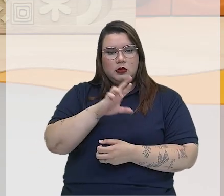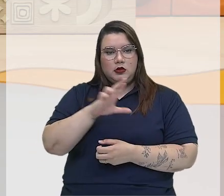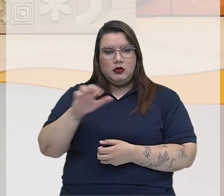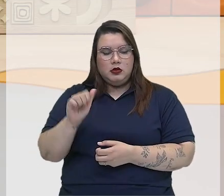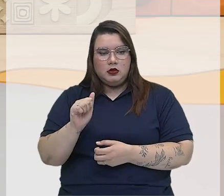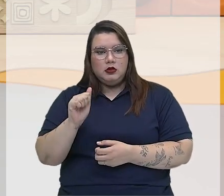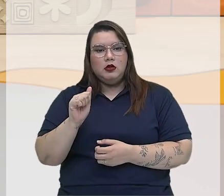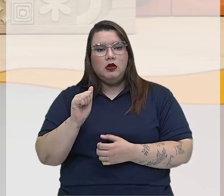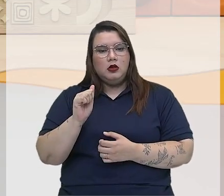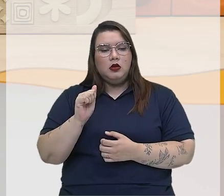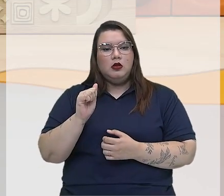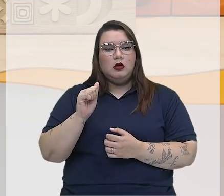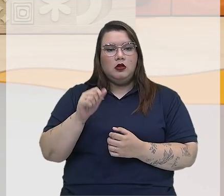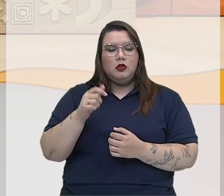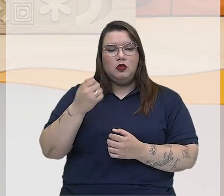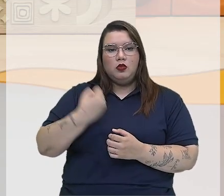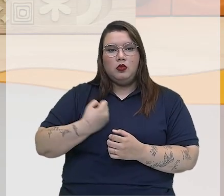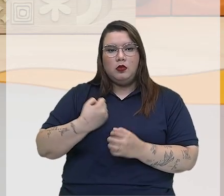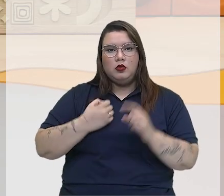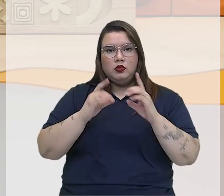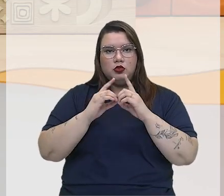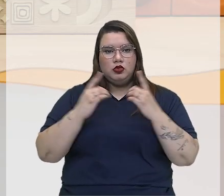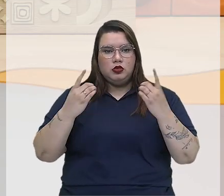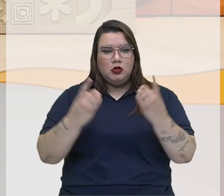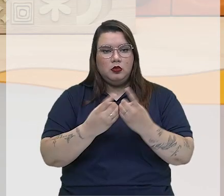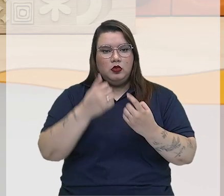com um tamanho parecido,